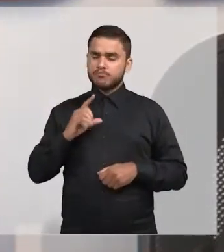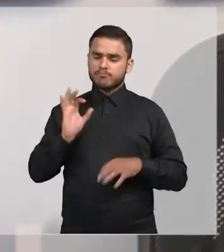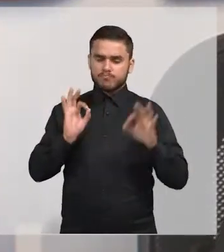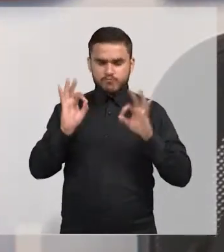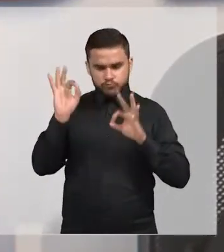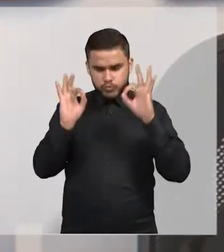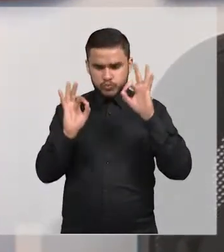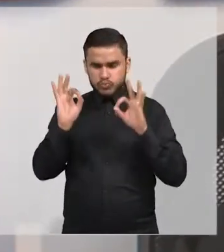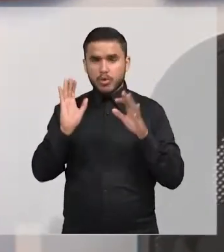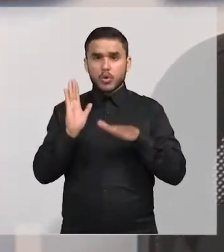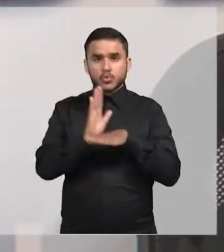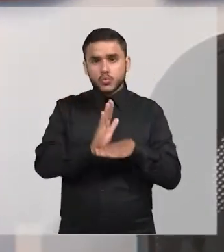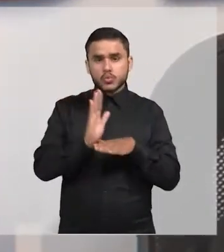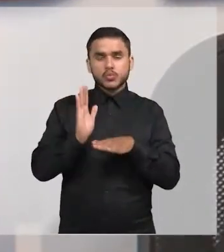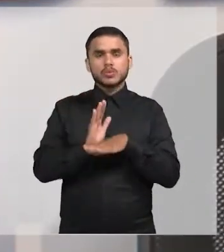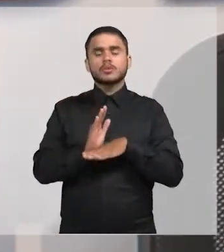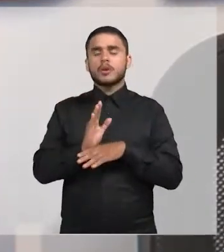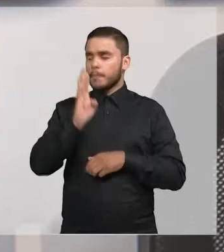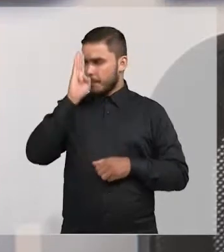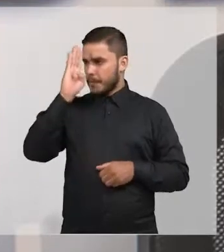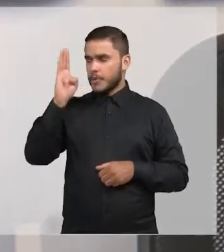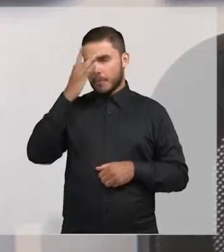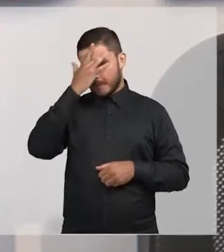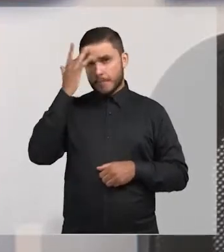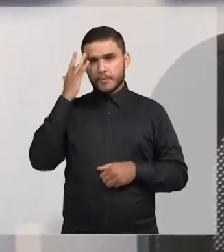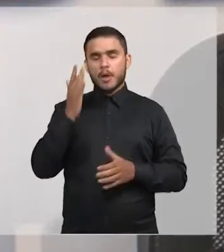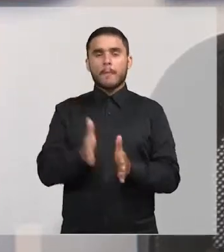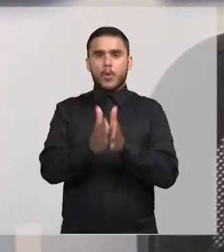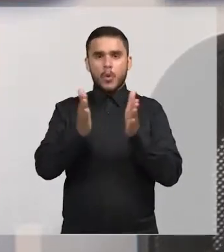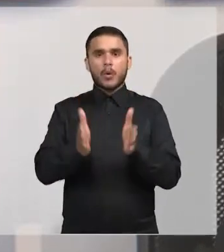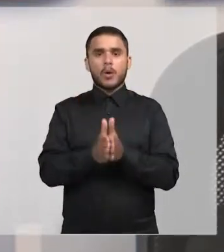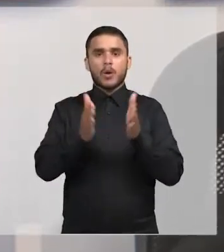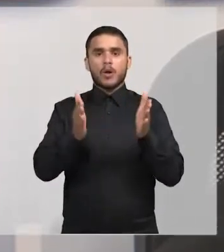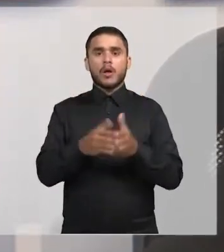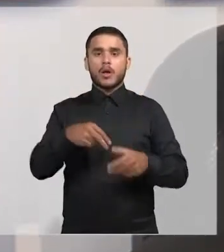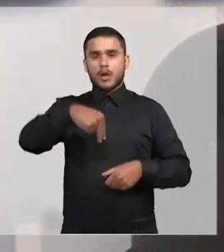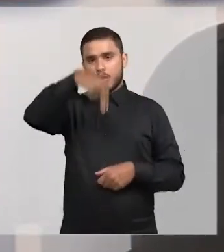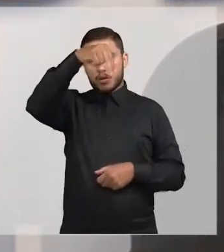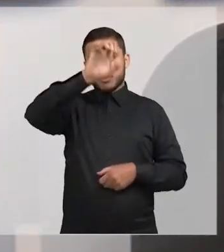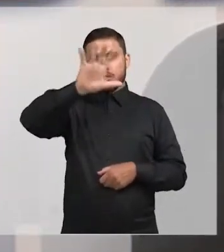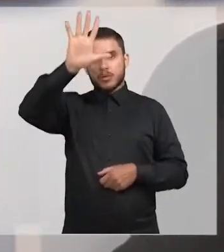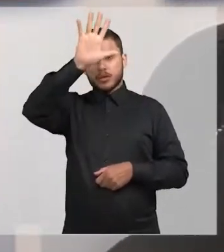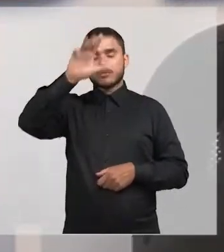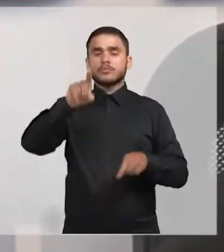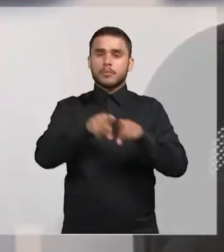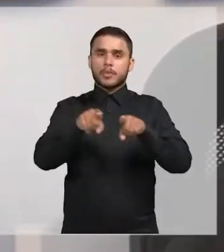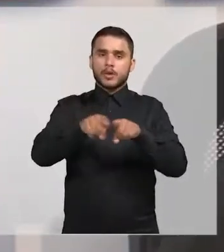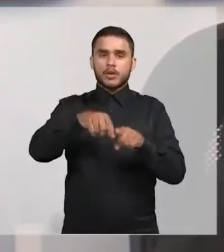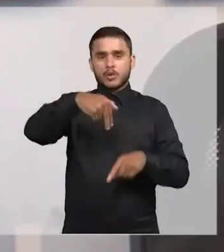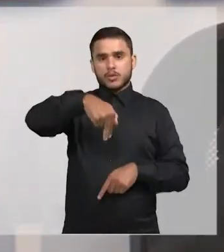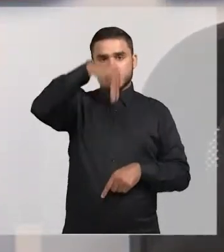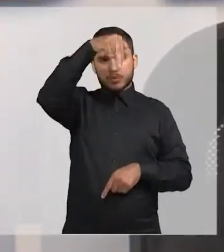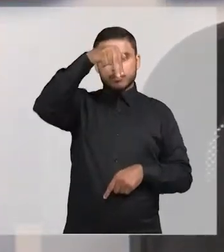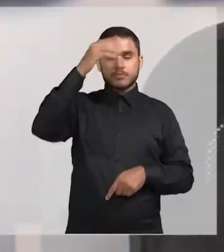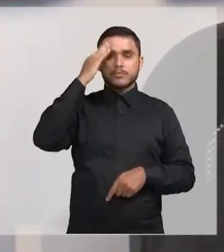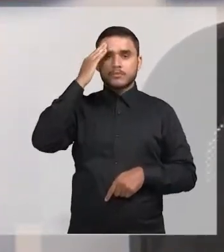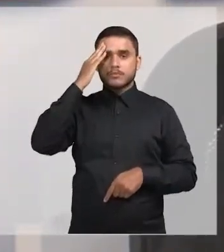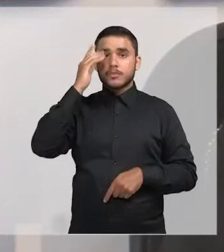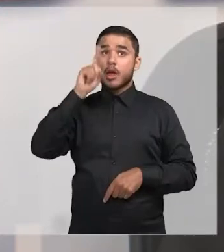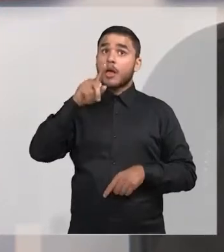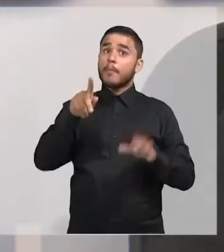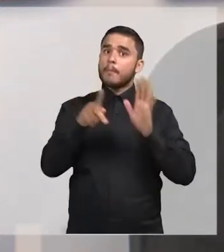públicas voltadas principalmente para a população pobre da região do Nordeste e Norte, que ele sabe que são redutos